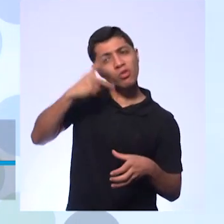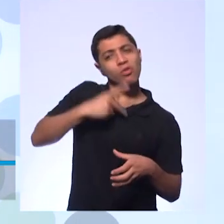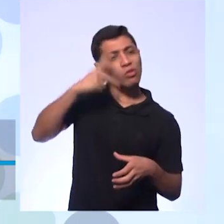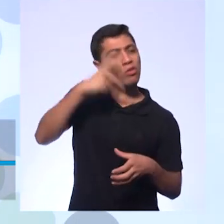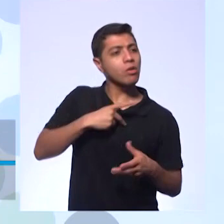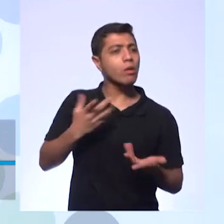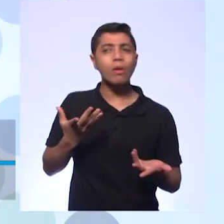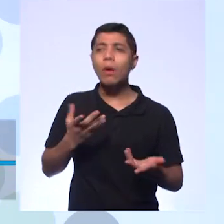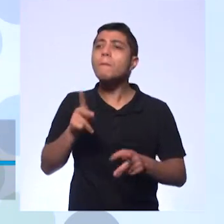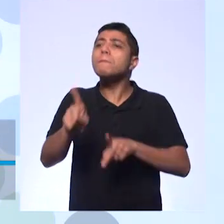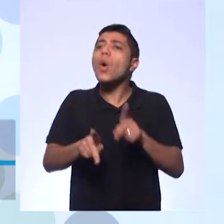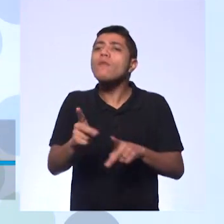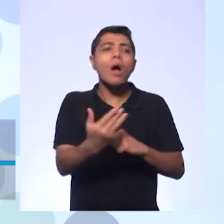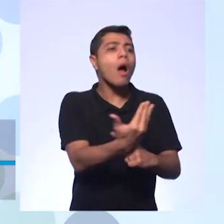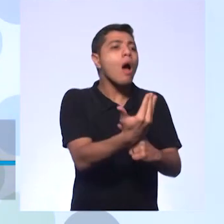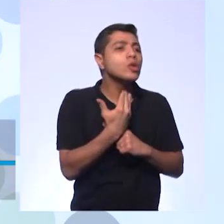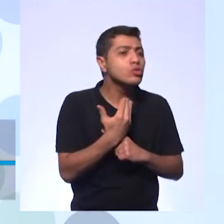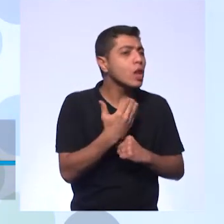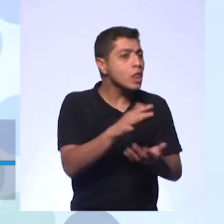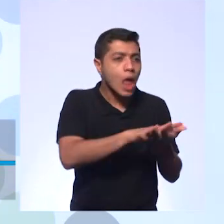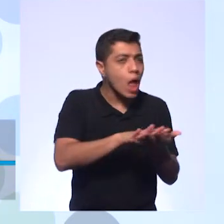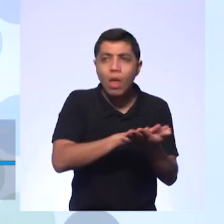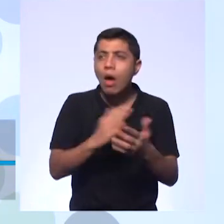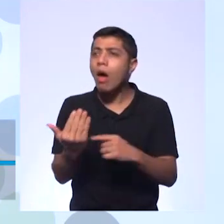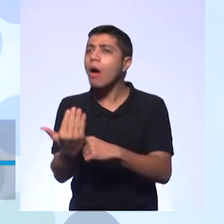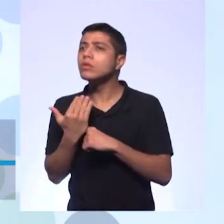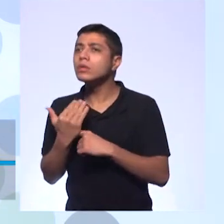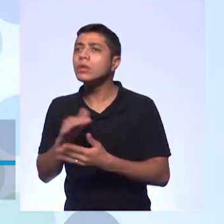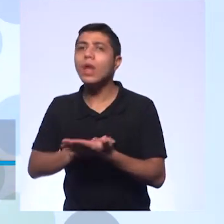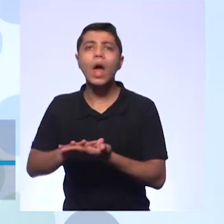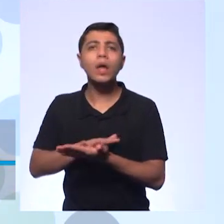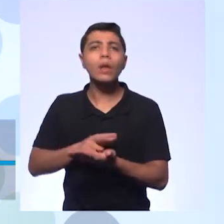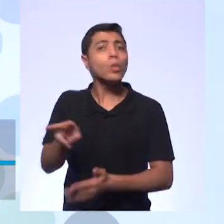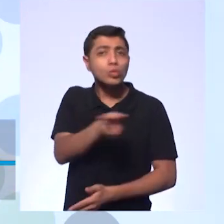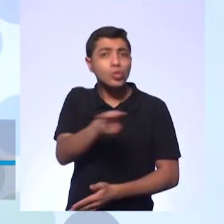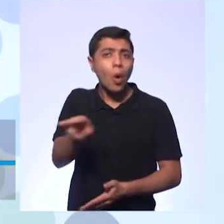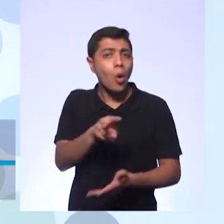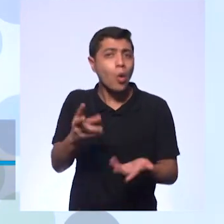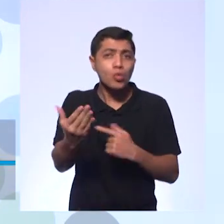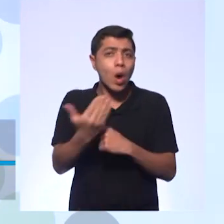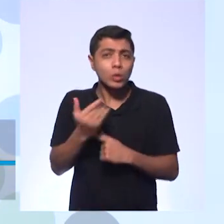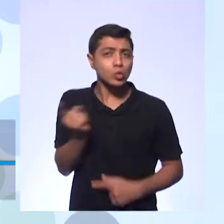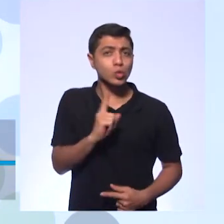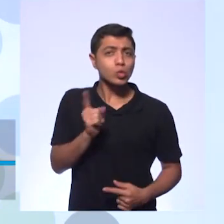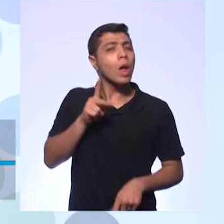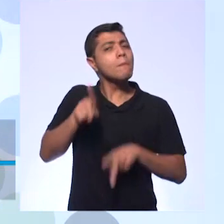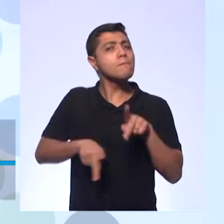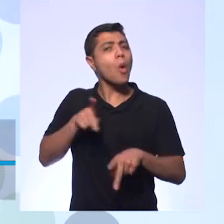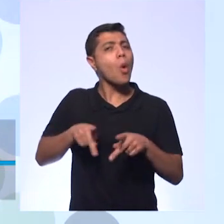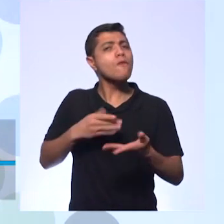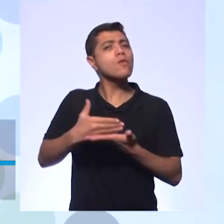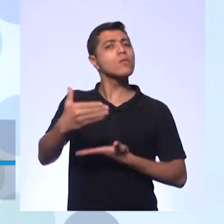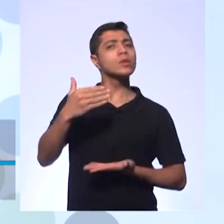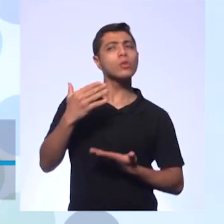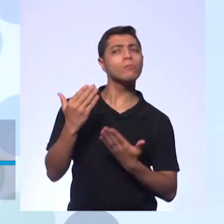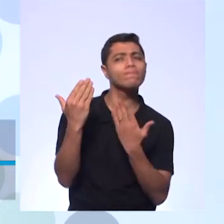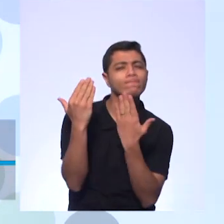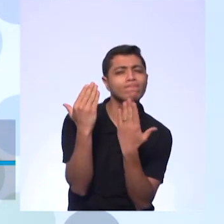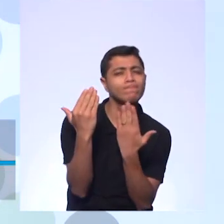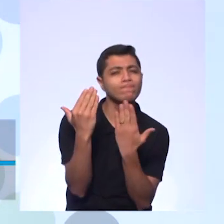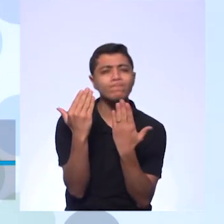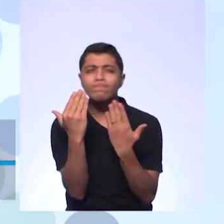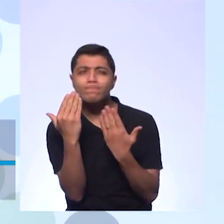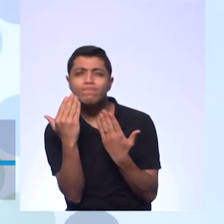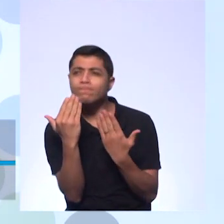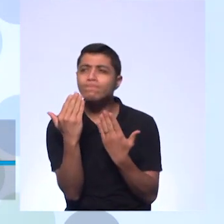as pautas que estavam sendo levantadas em questão das injustiças sociais lá no começo da Revolução? Isso está se